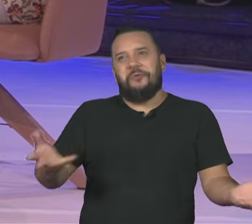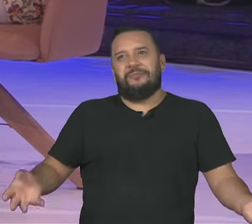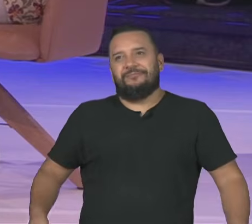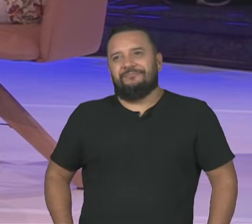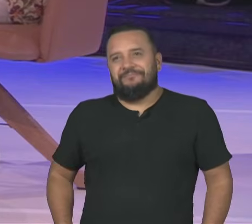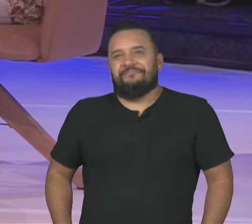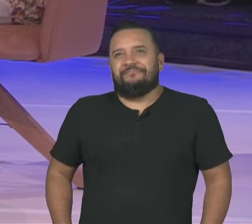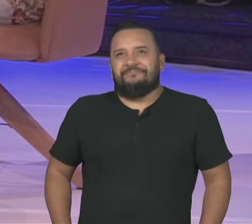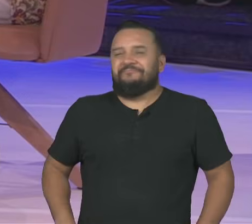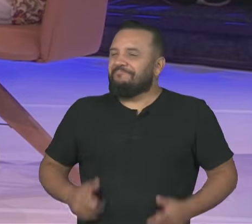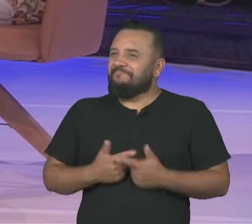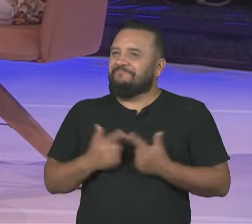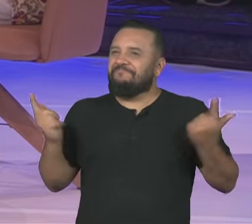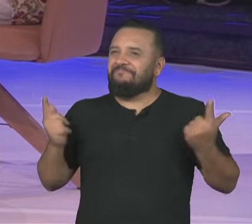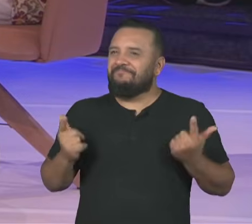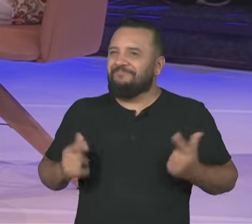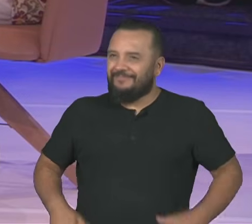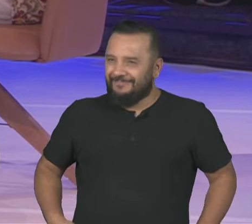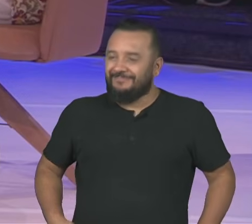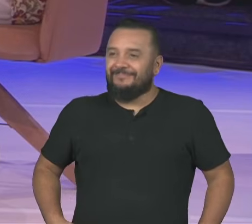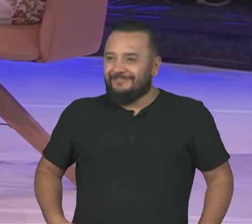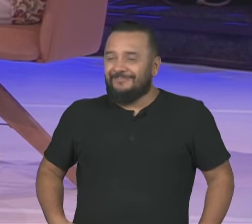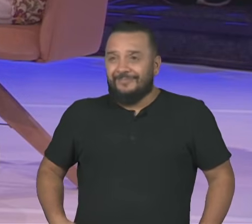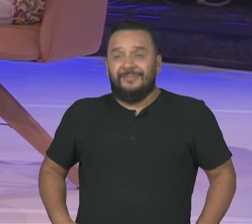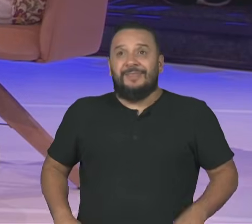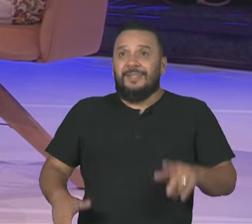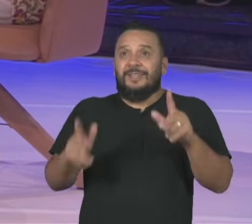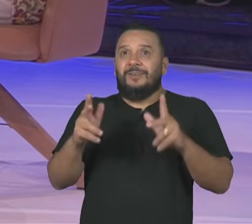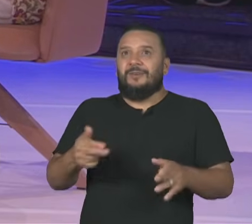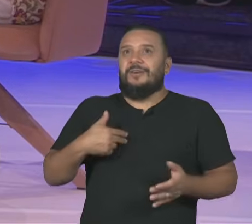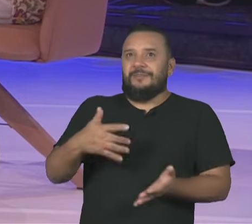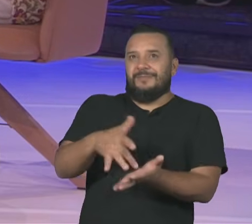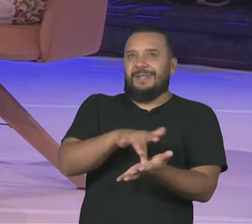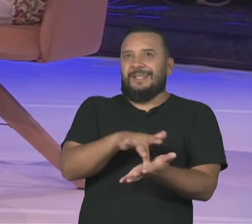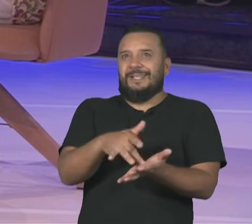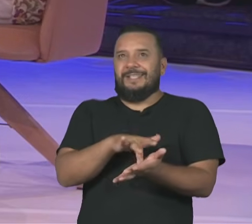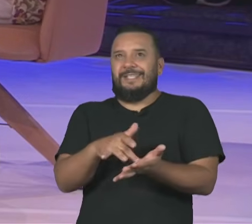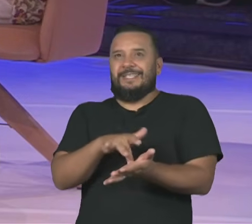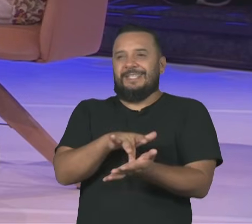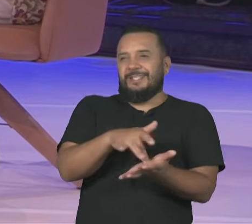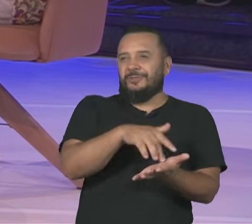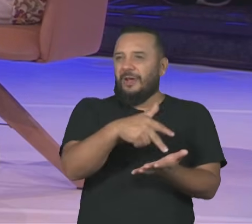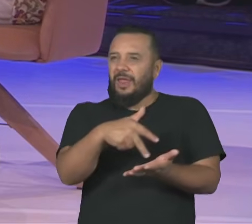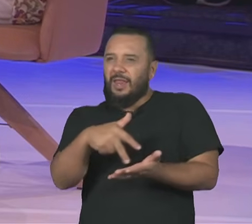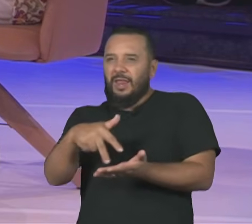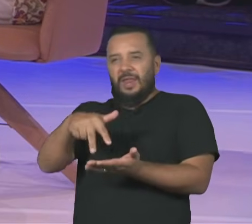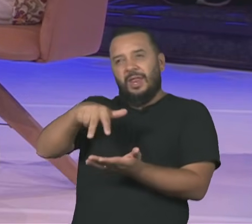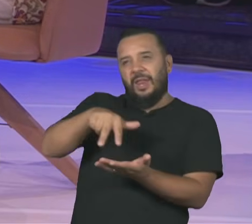né? Assim como, por exemplo, os bailarinos apresentam um balé